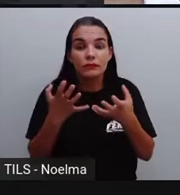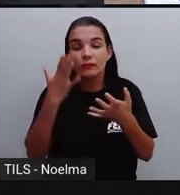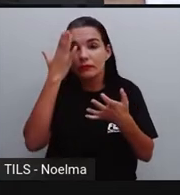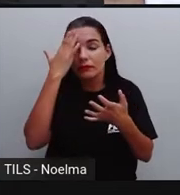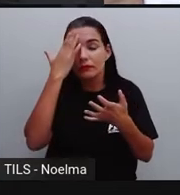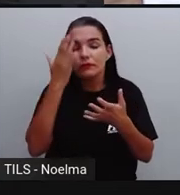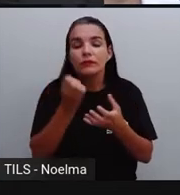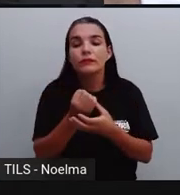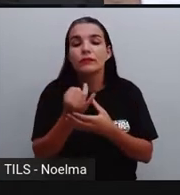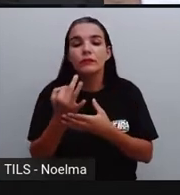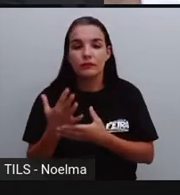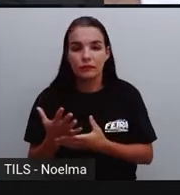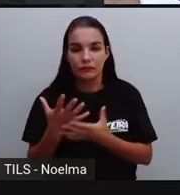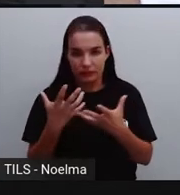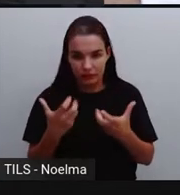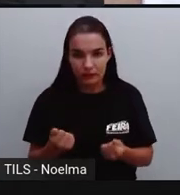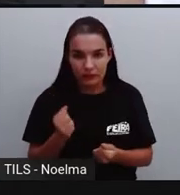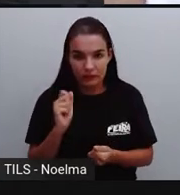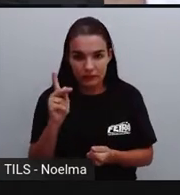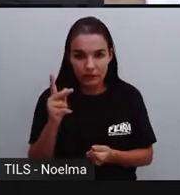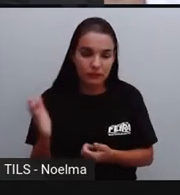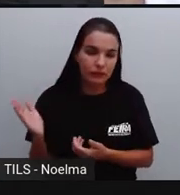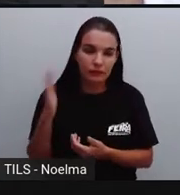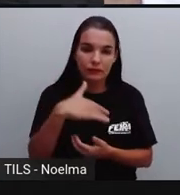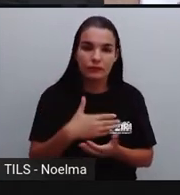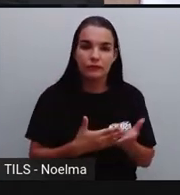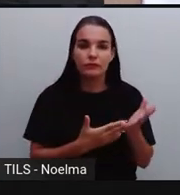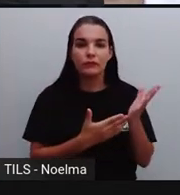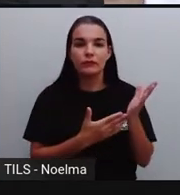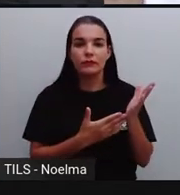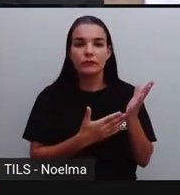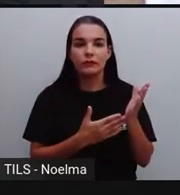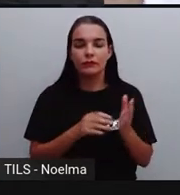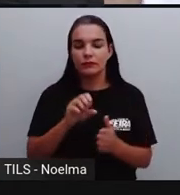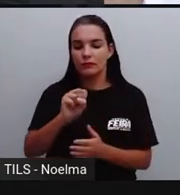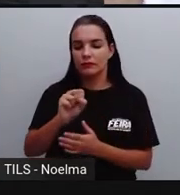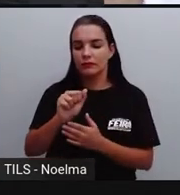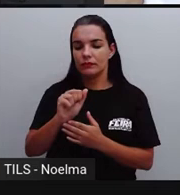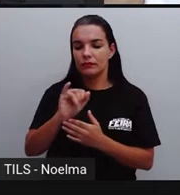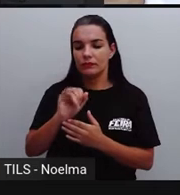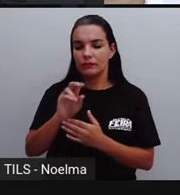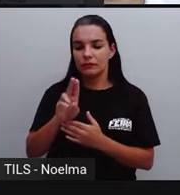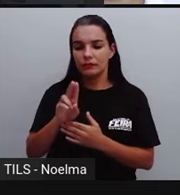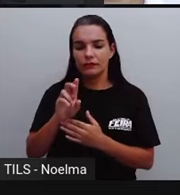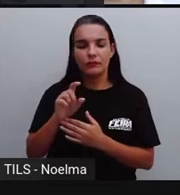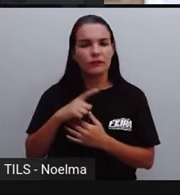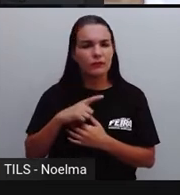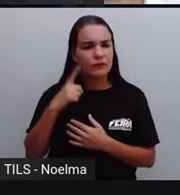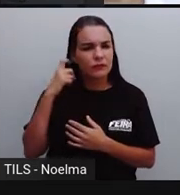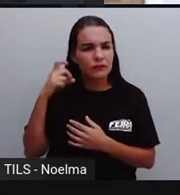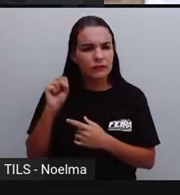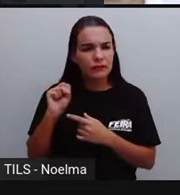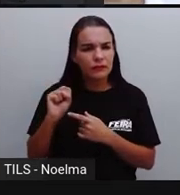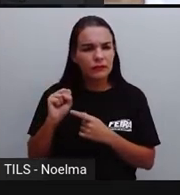têm o som de z, tá bom? Então vamos lá. Ó, saiu. Saiu tem som de z?